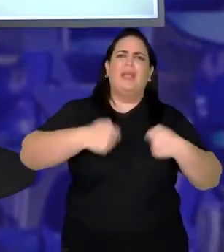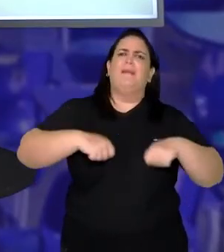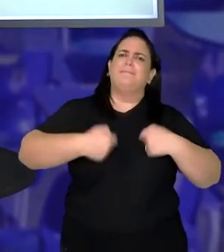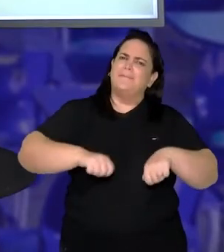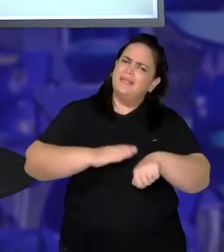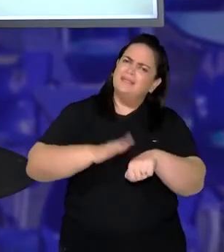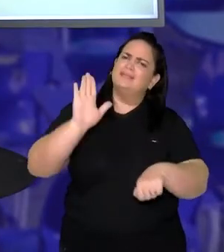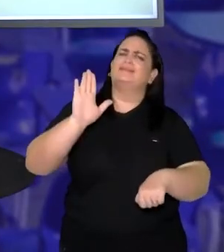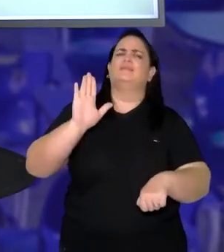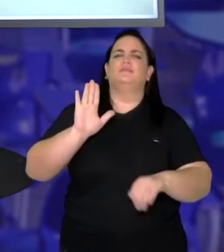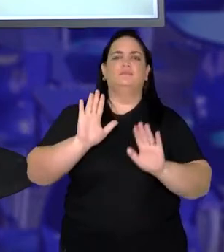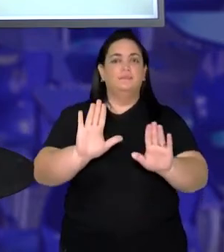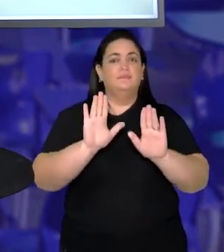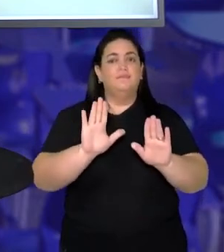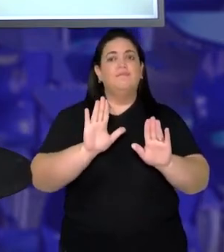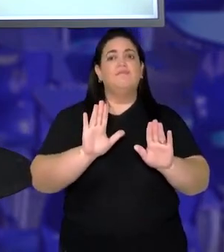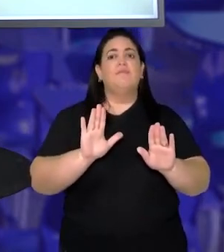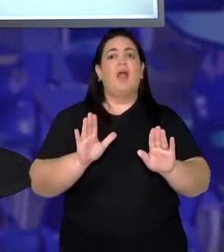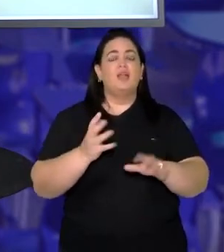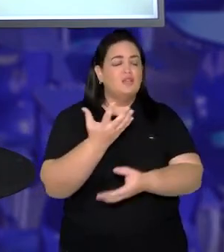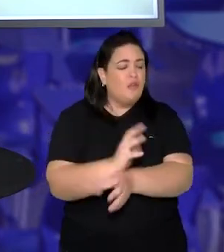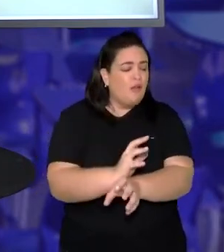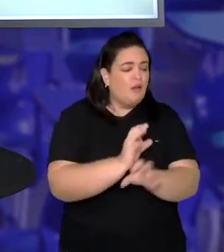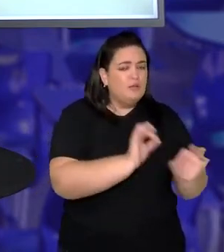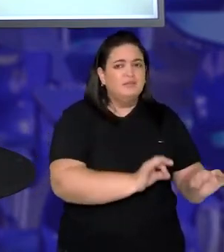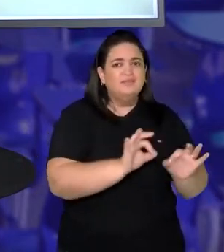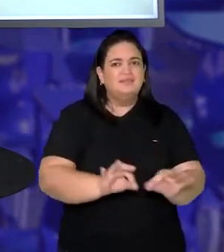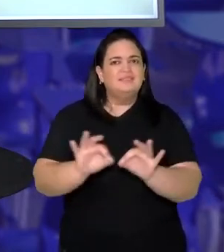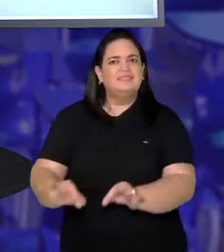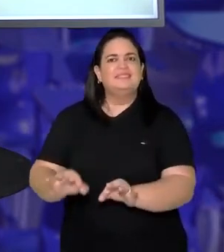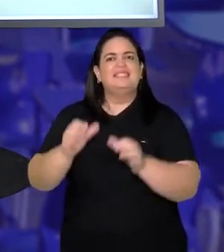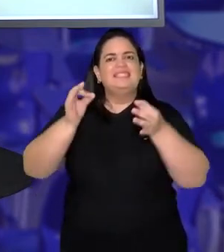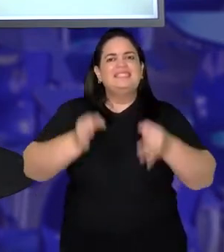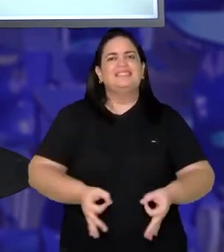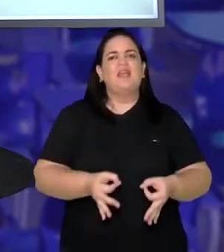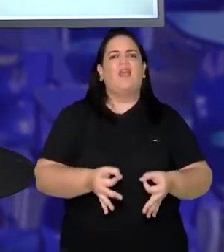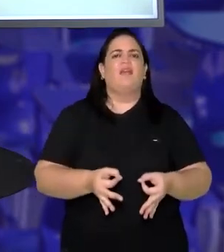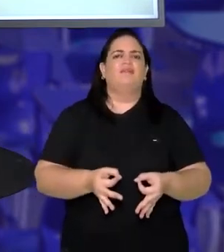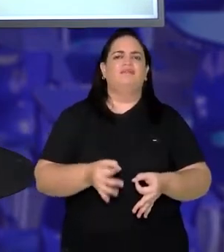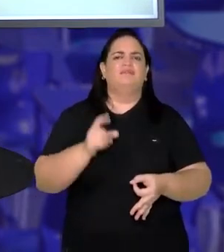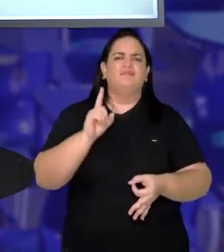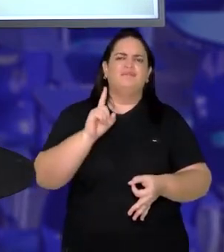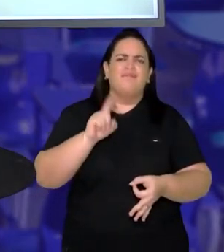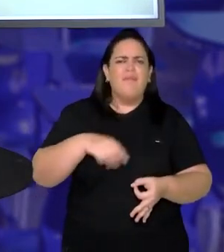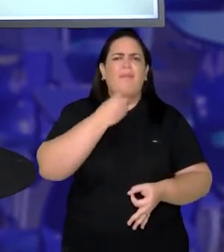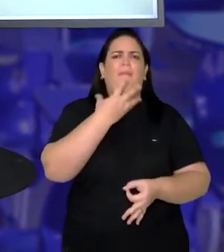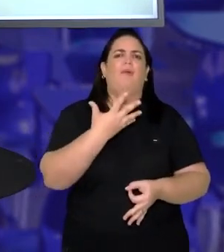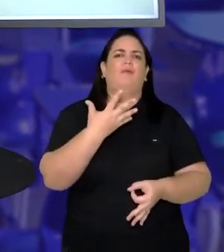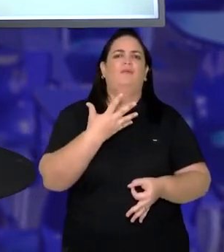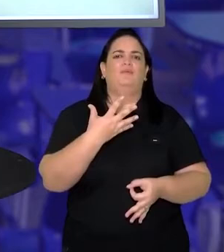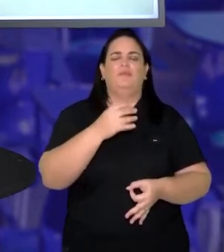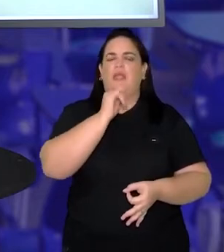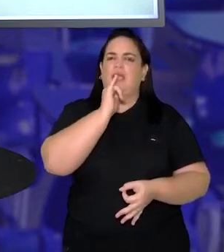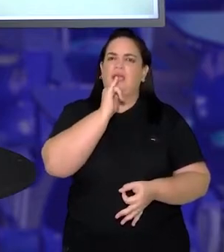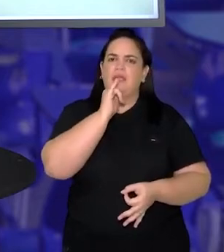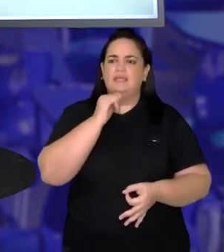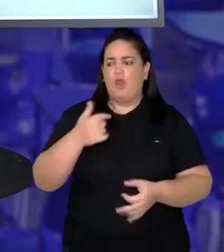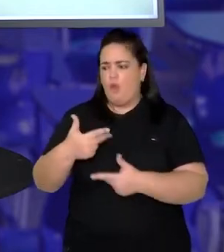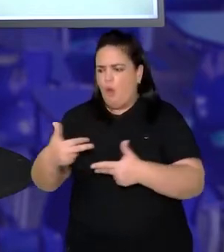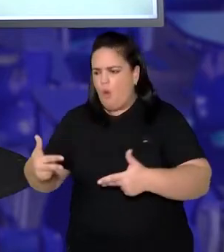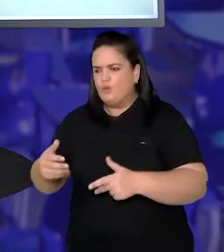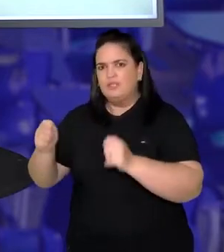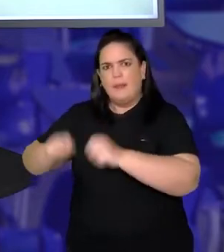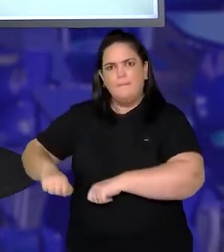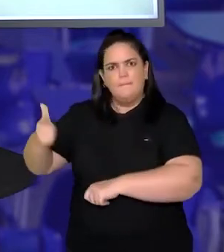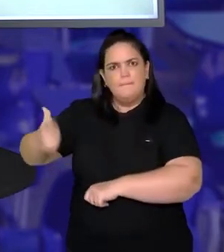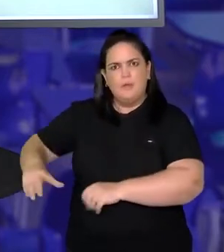necessárias muitas outras coisas, mas a coleta seletiva já é um processo muito interessante de higienização. A partir do momento que eu tiro aquilo que é